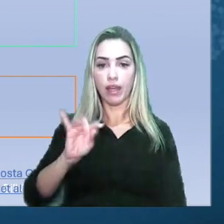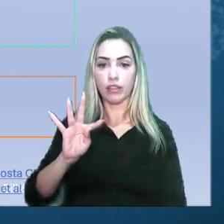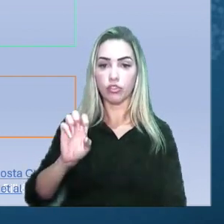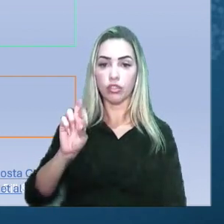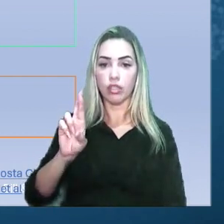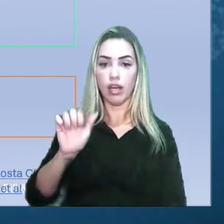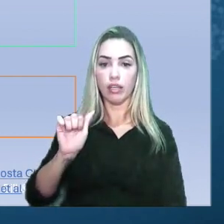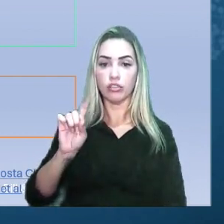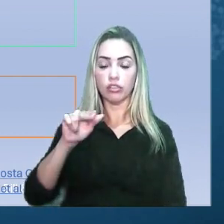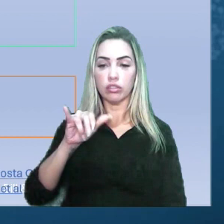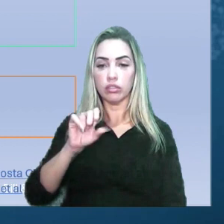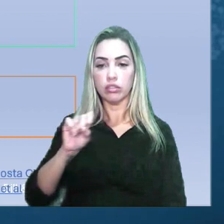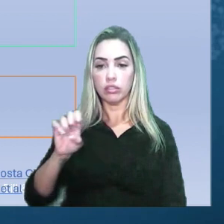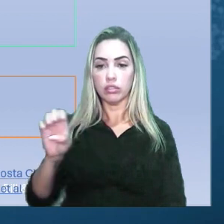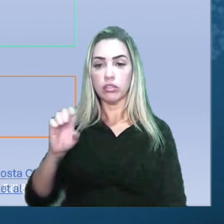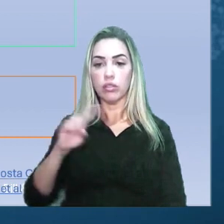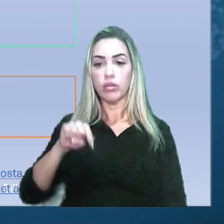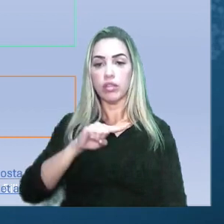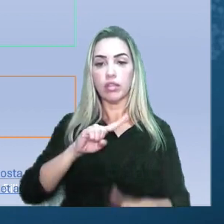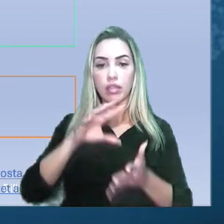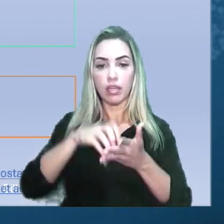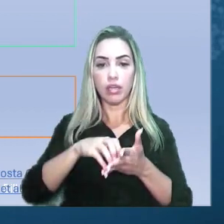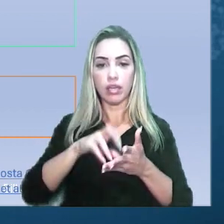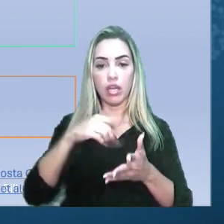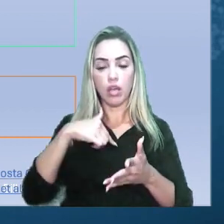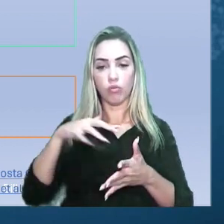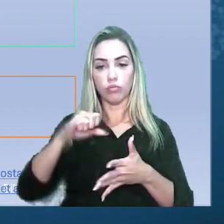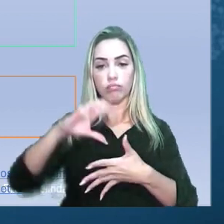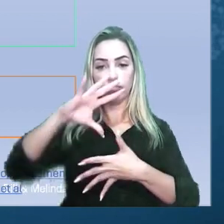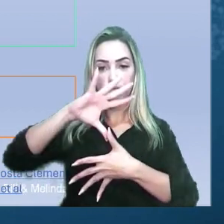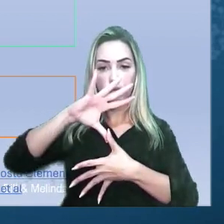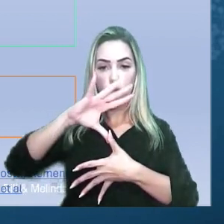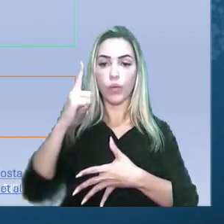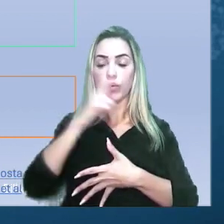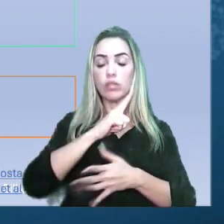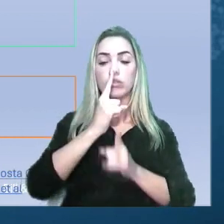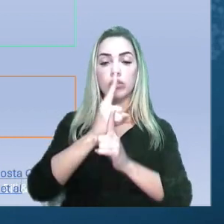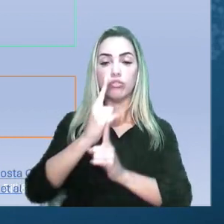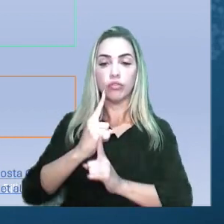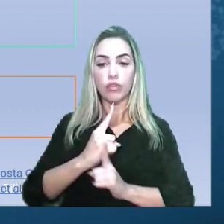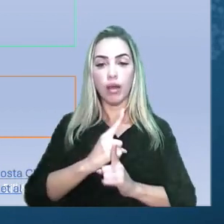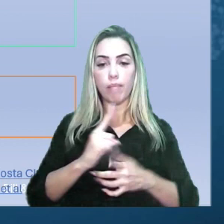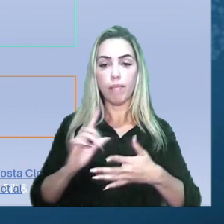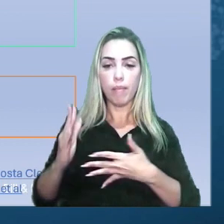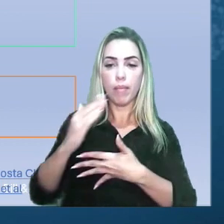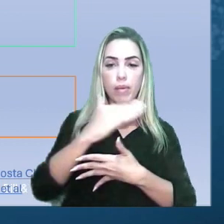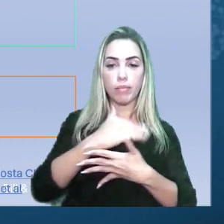realmente trabalharmos por regiões. Eu peguei a América Latina e conseguimos identificar, mapear 22